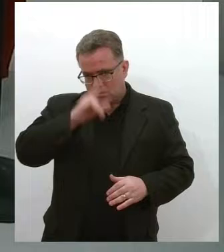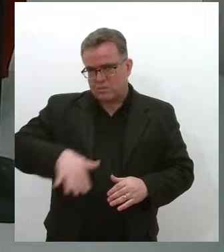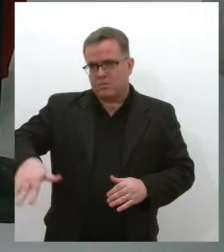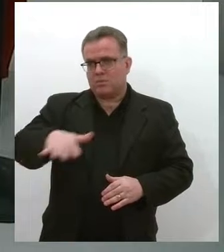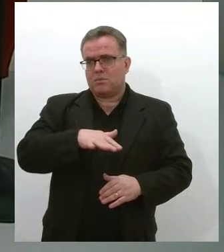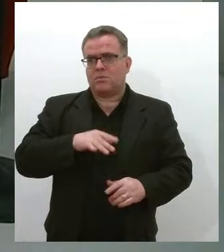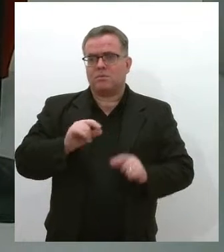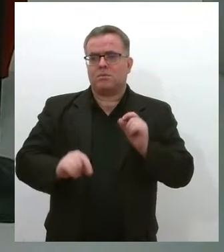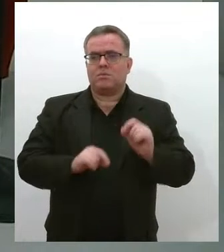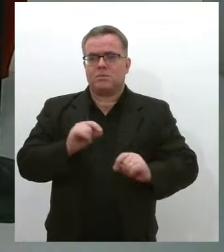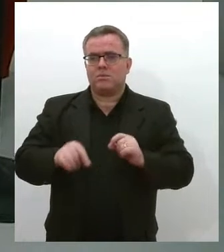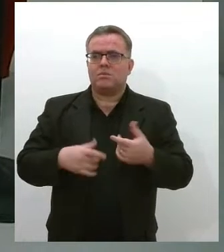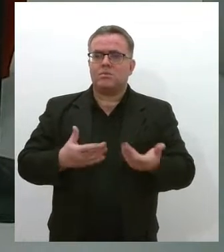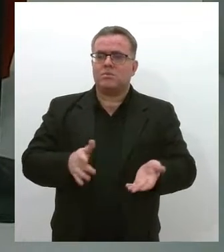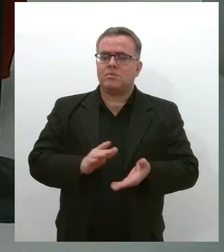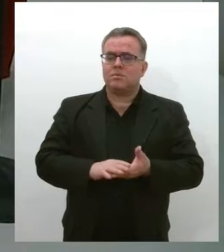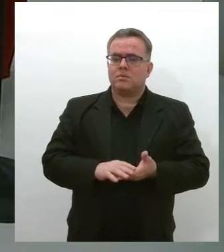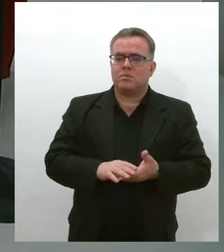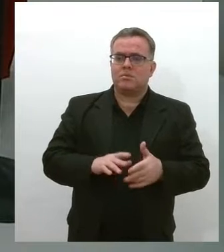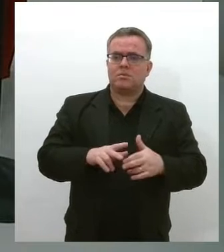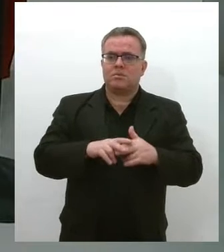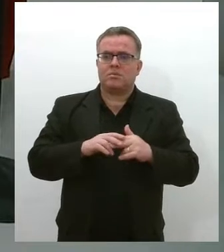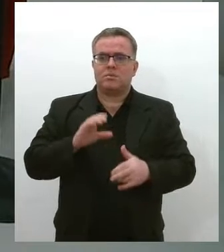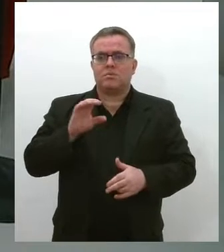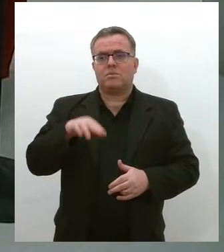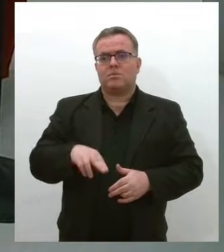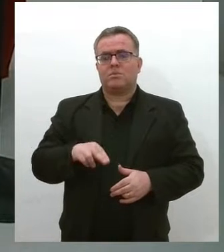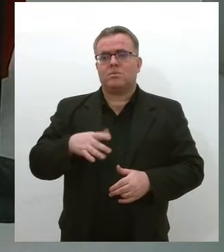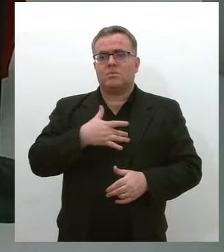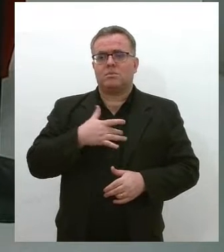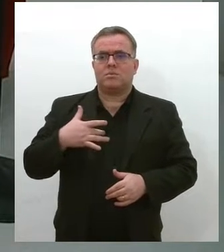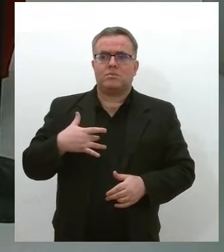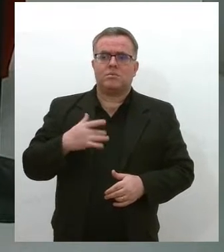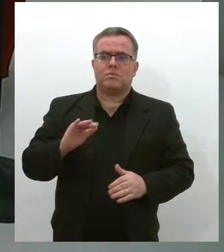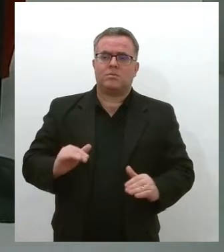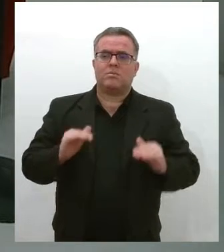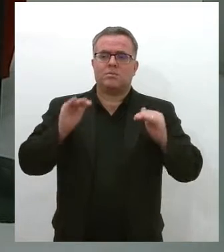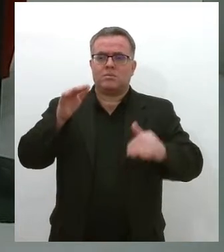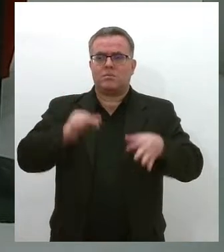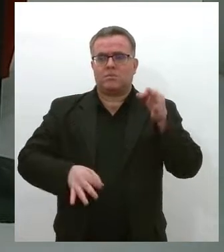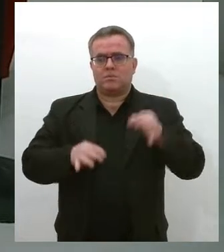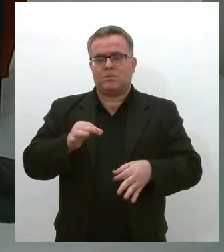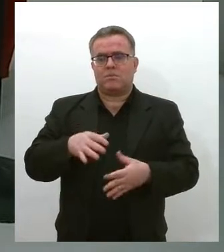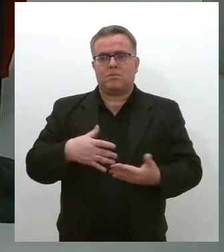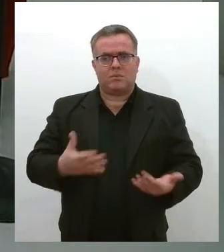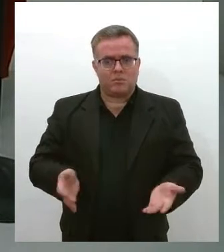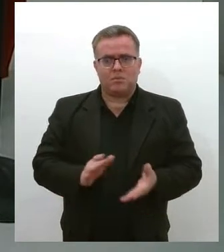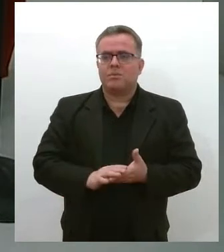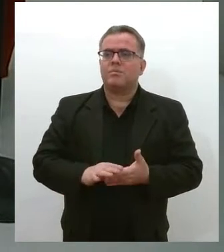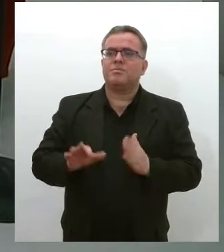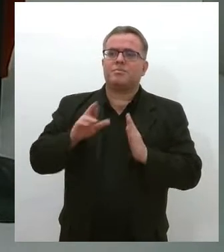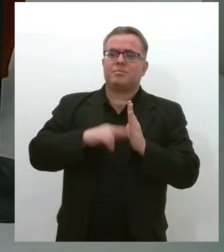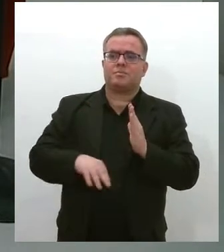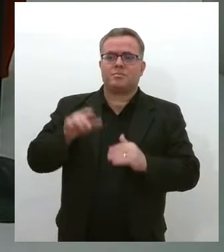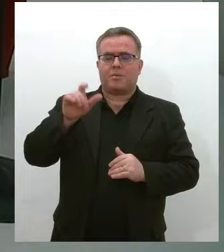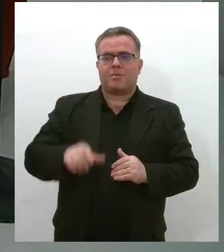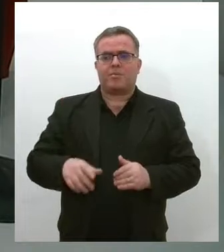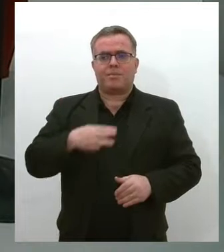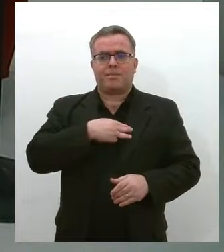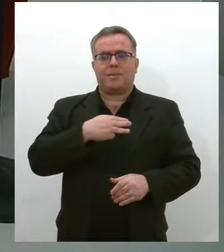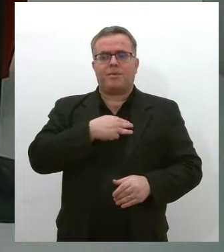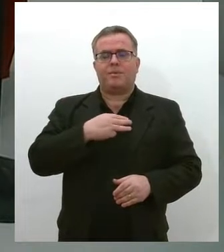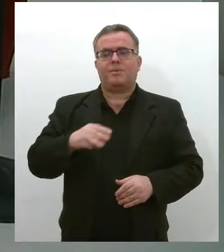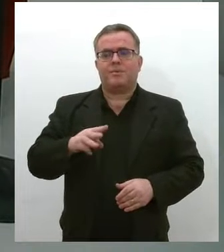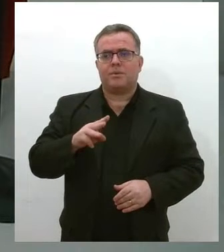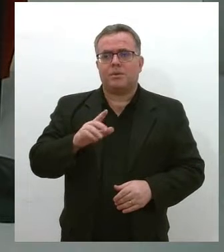Serviços, a CN Saúde, no Supremo Tribunal Federal, STF. O relator foi o ministro Luiz Alberto Barroso, que